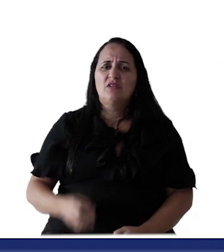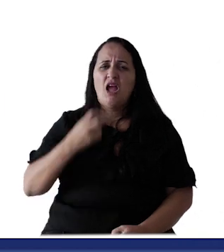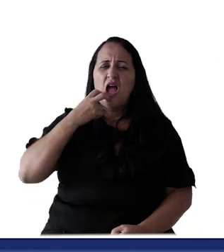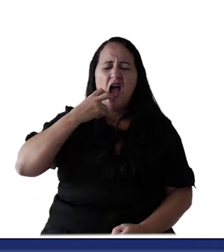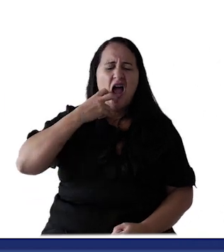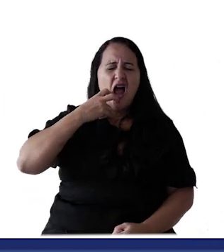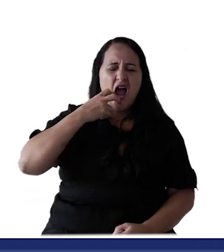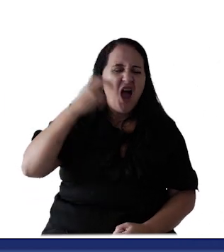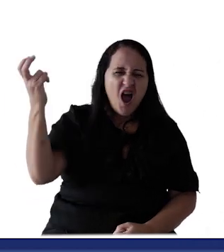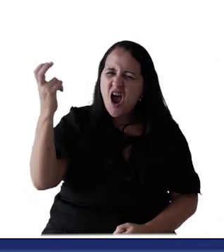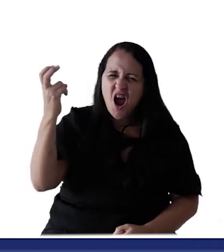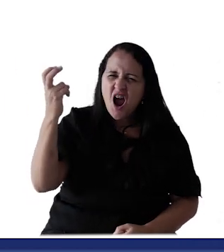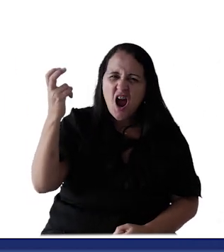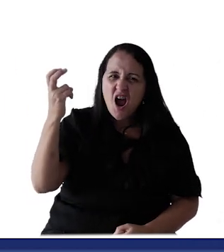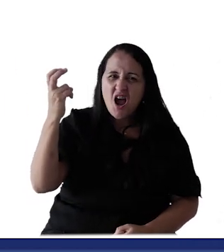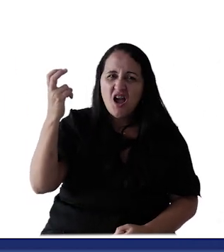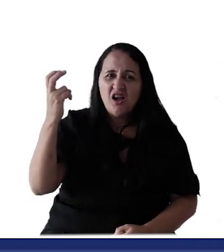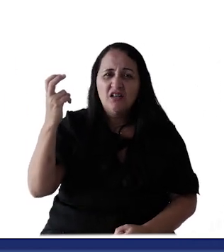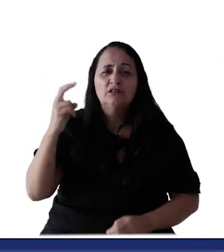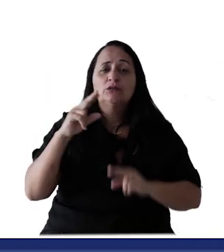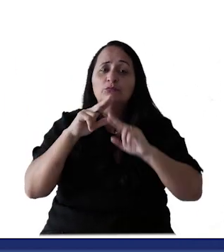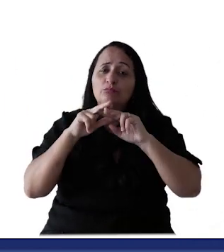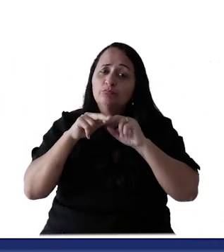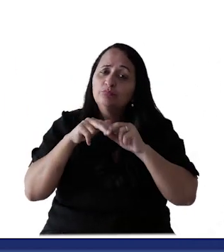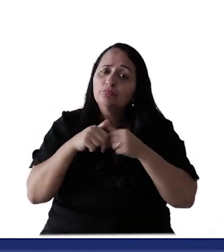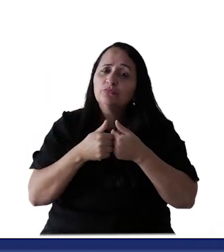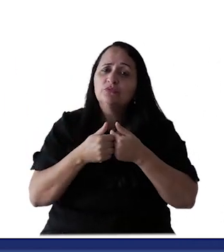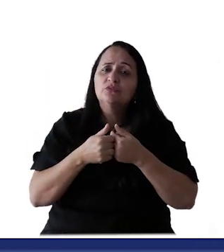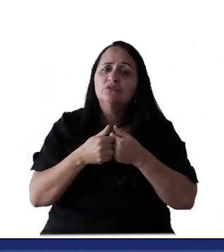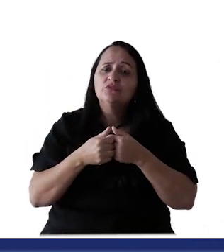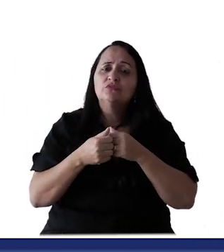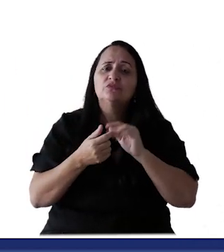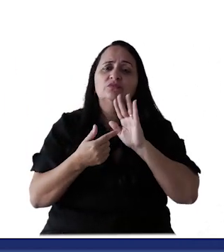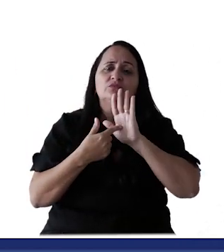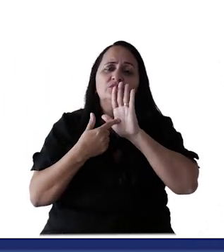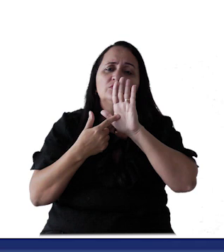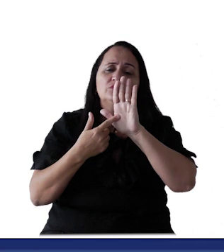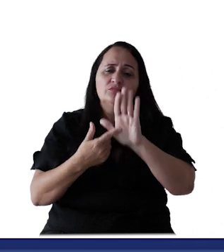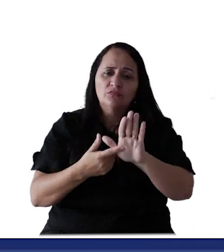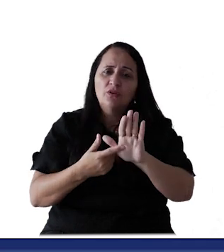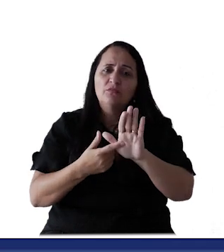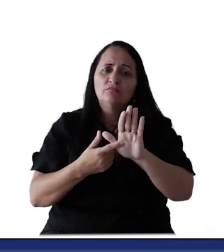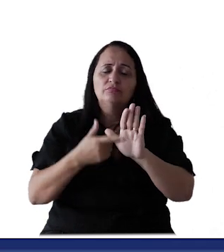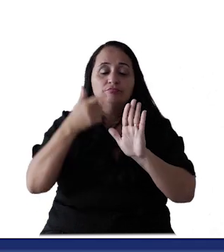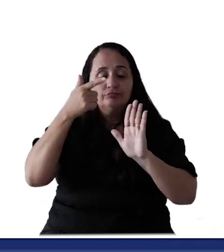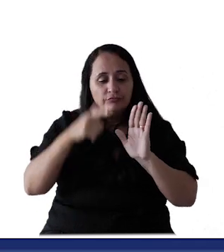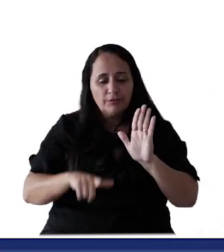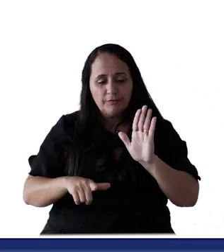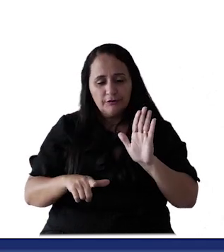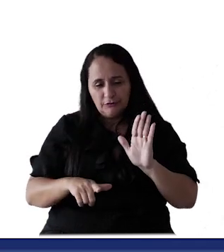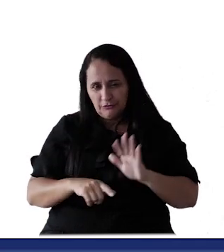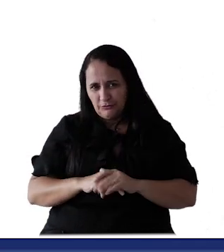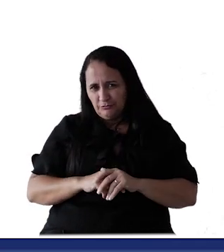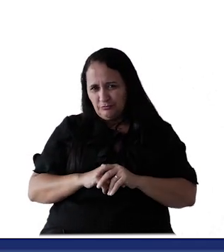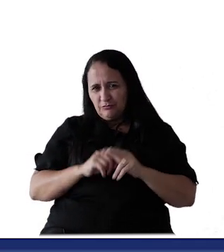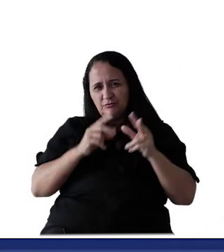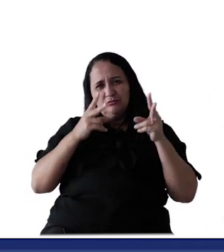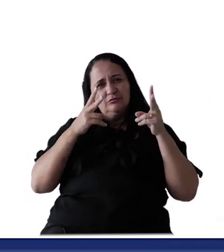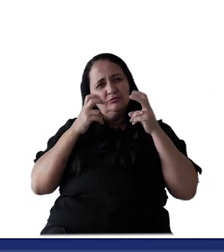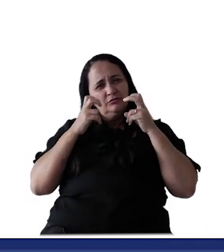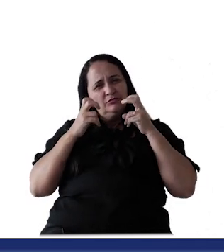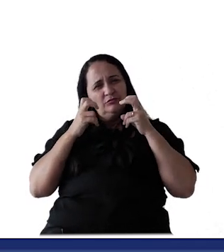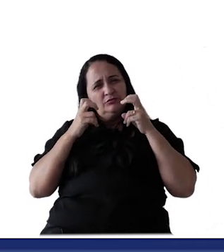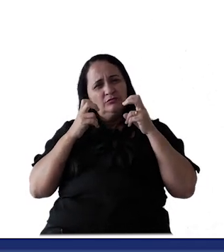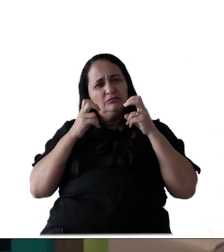vocativo, as letras em caixa alta, o negrito e a pontuação repetida, além do que ainda tem mais, o tipo